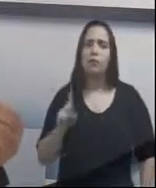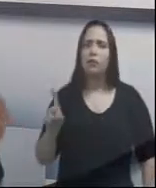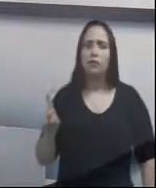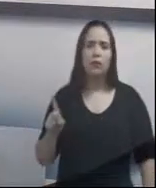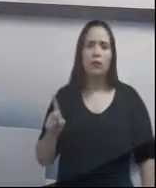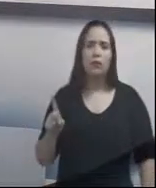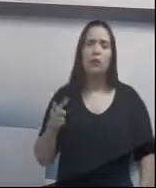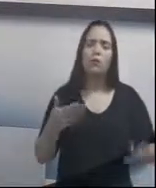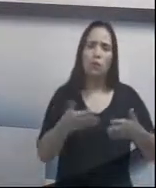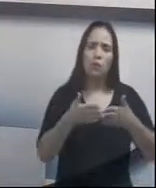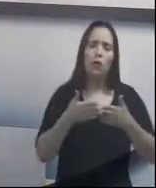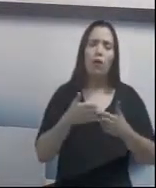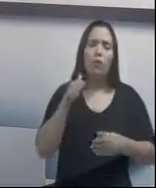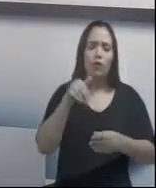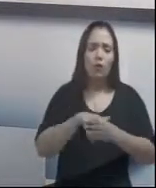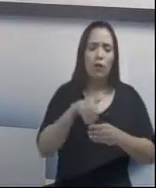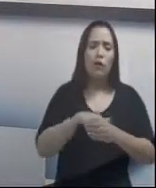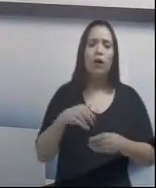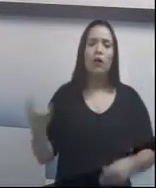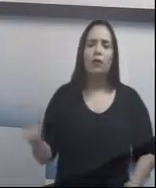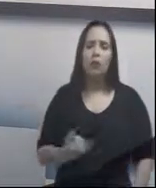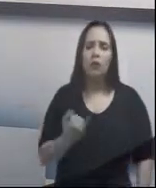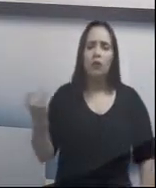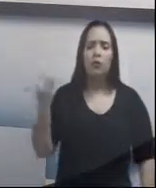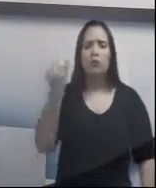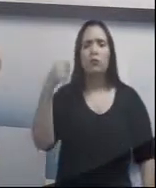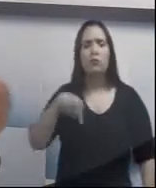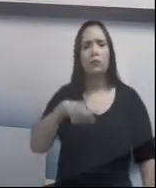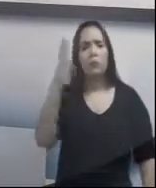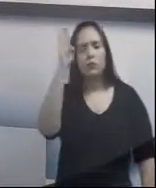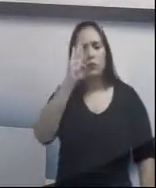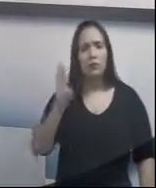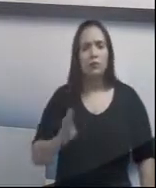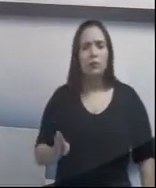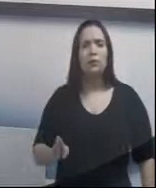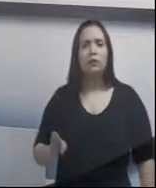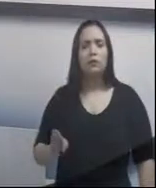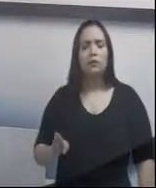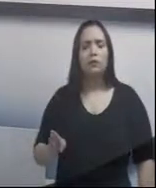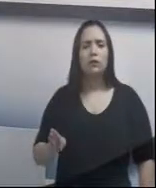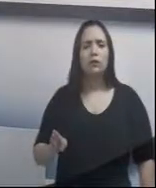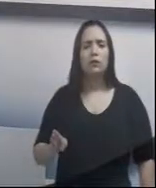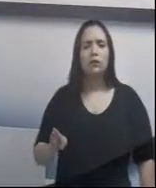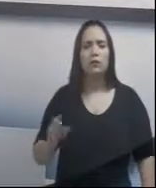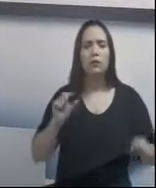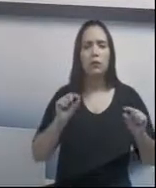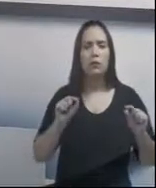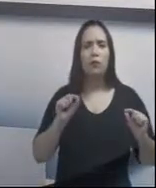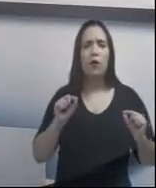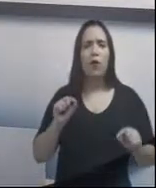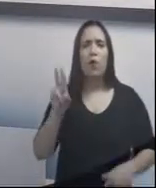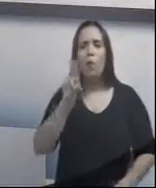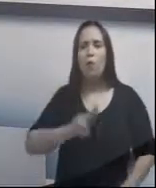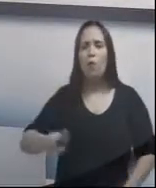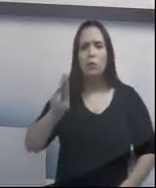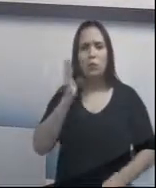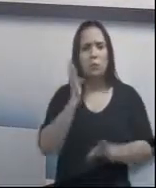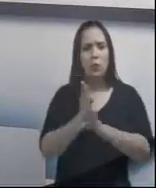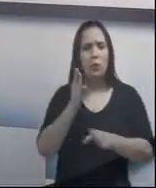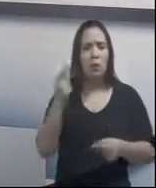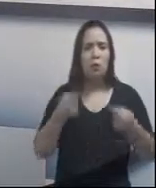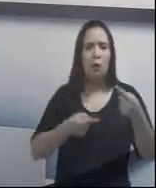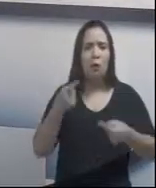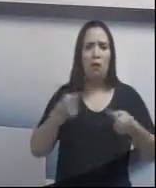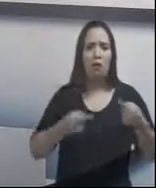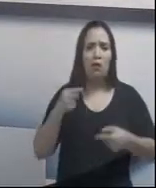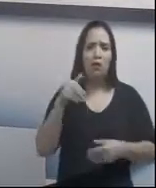aceitem, por favor, no ano de eleição importante para o Brasil, que a maior chaga da nossa violência, que o sangue do nosso povo seja usado em politicagem.